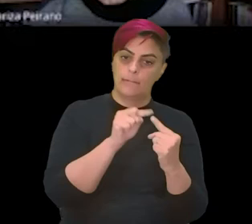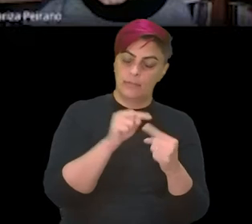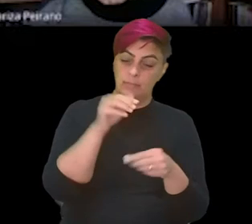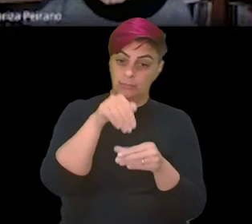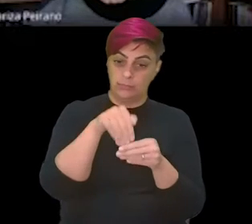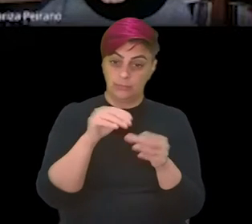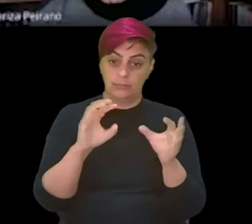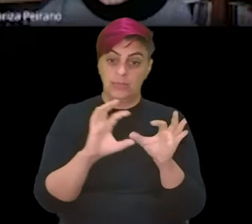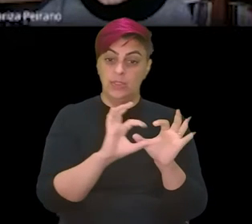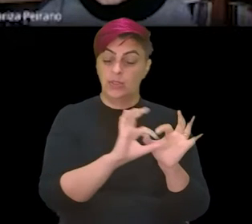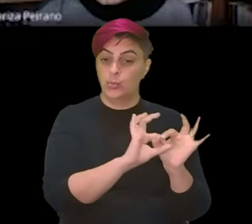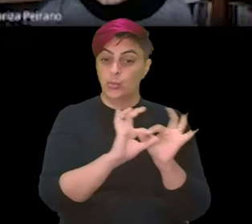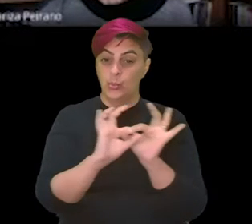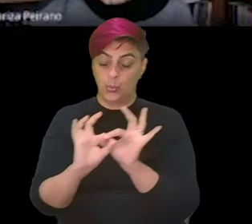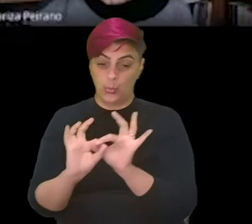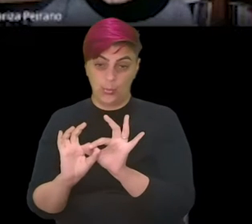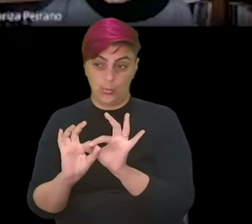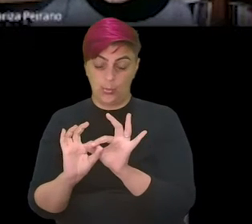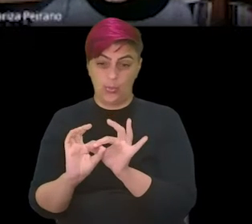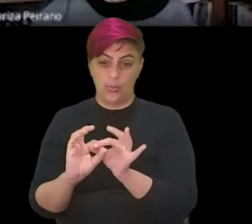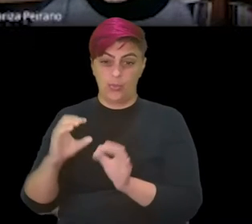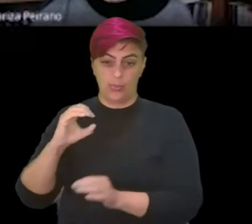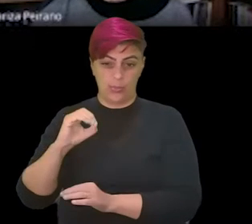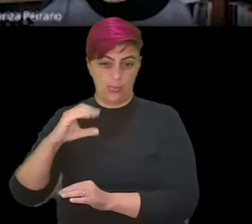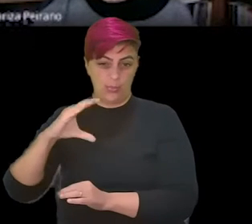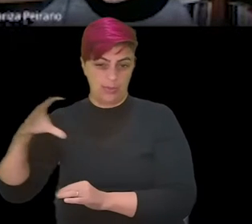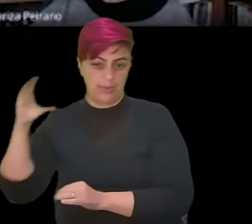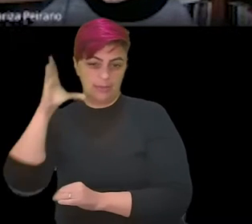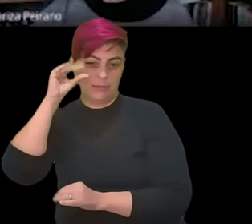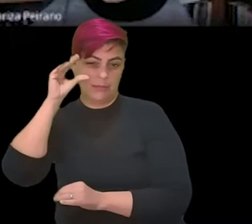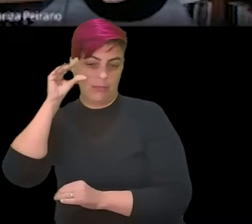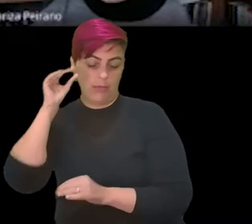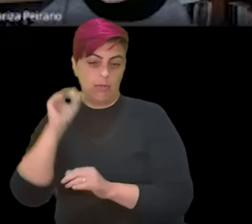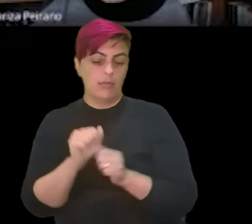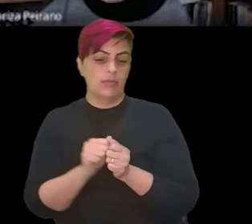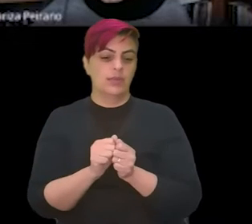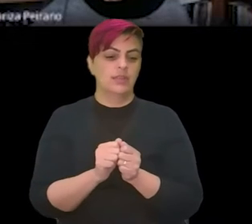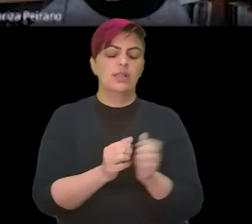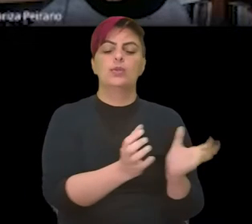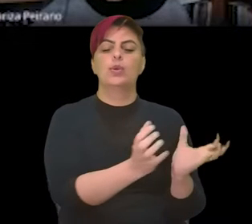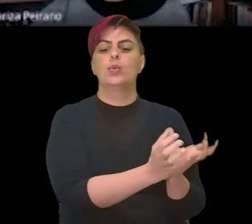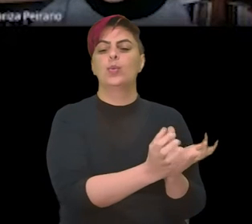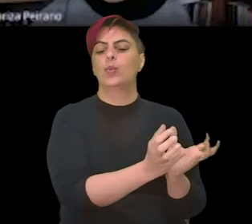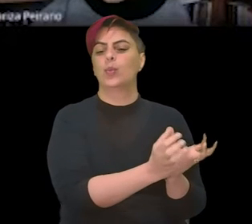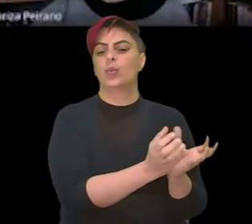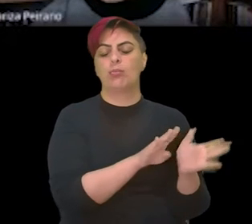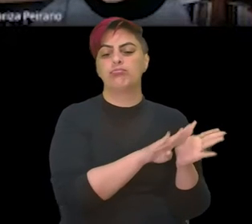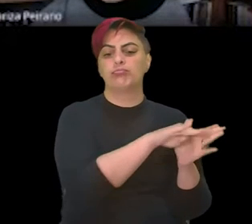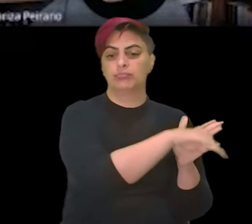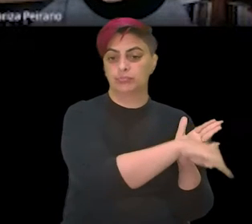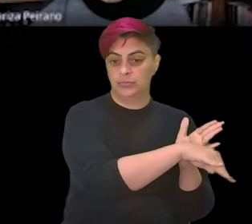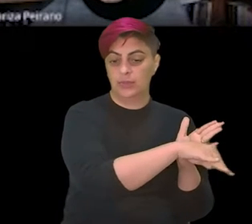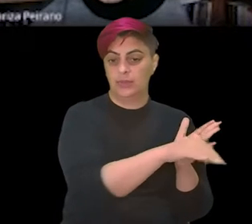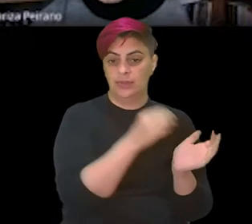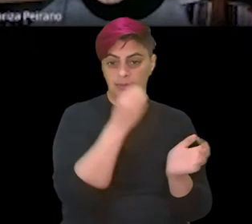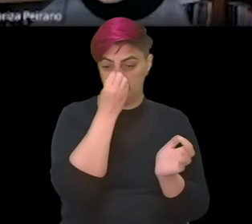Nesse contexto, a curiosidade do Ocidente sobre povos distantes, primitivos, deixou de se resumir